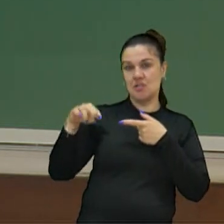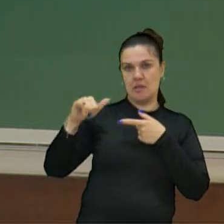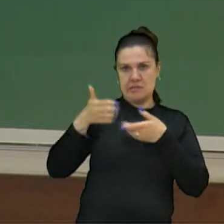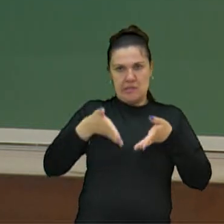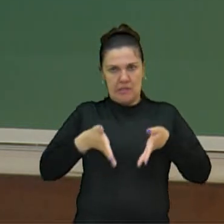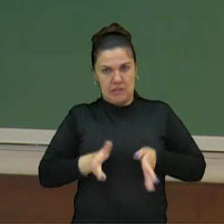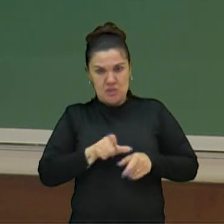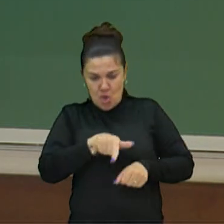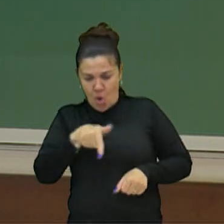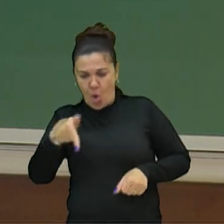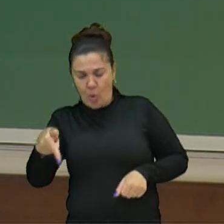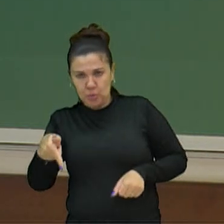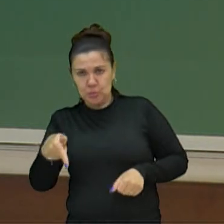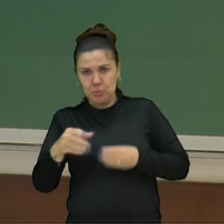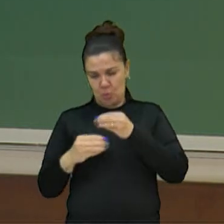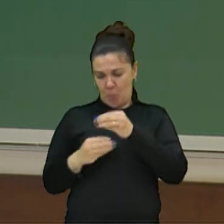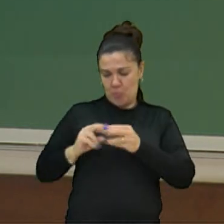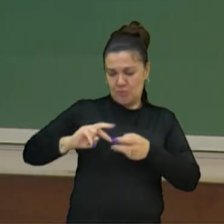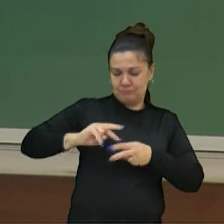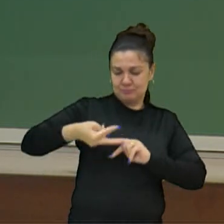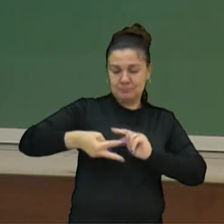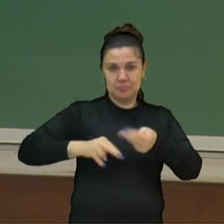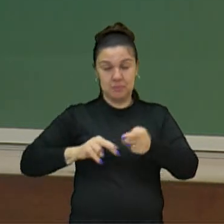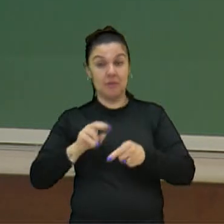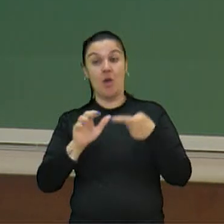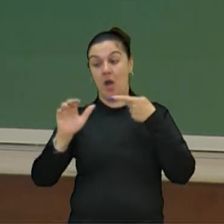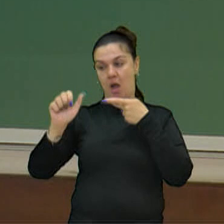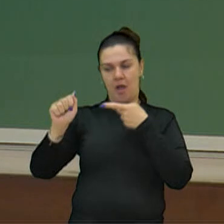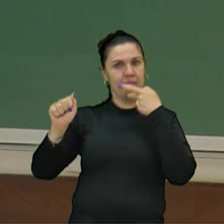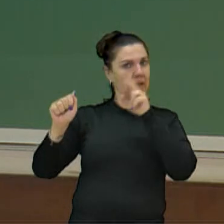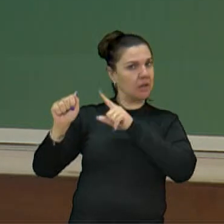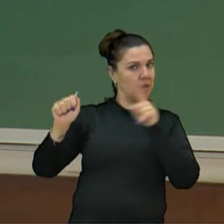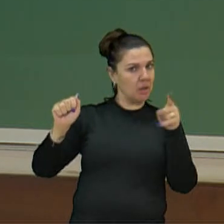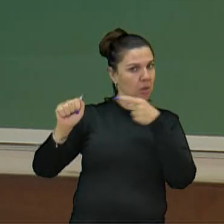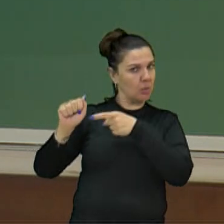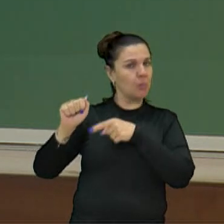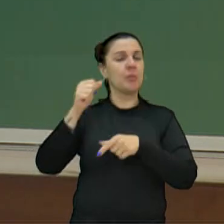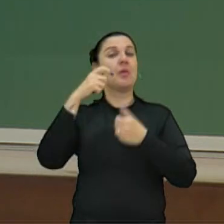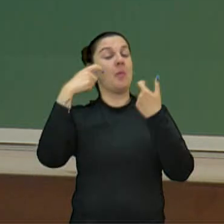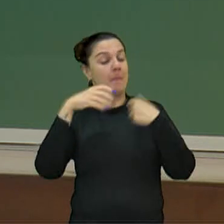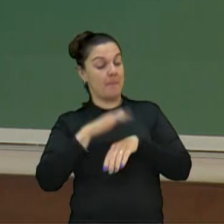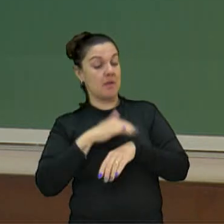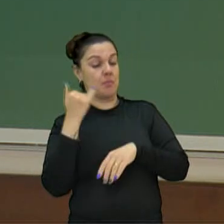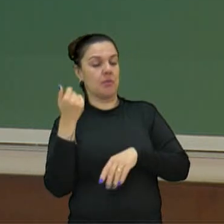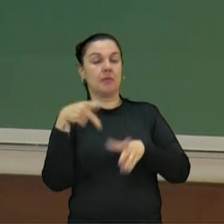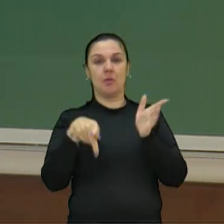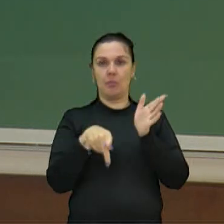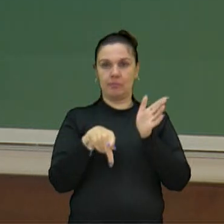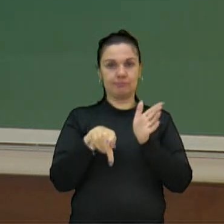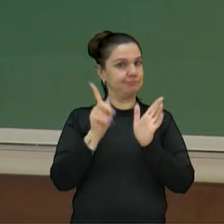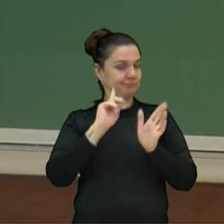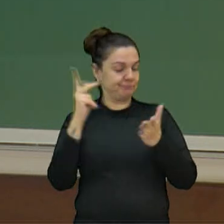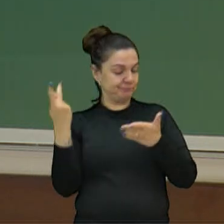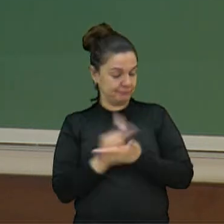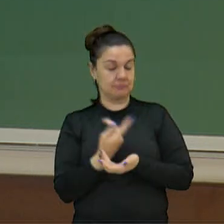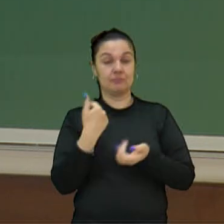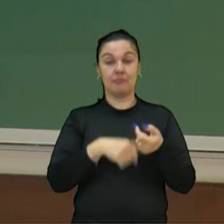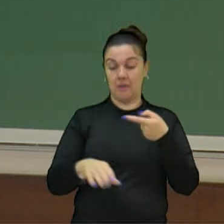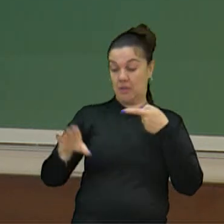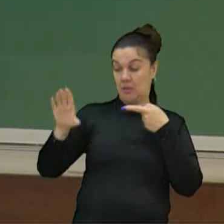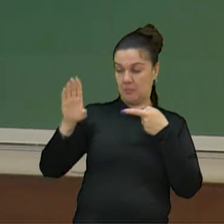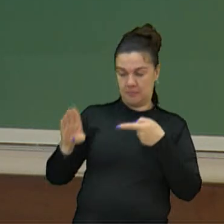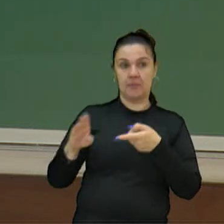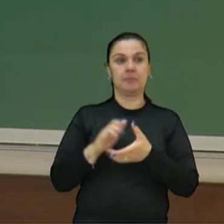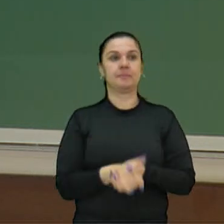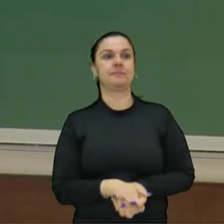outro? Não, né, gente? A abiogênese, esse A na frente, significa não. Então, surge de matéria bruta. Então, isso aqui está errado. Letra B. O